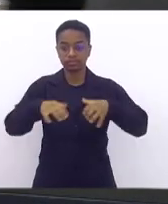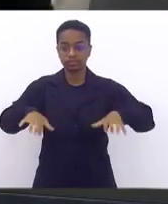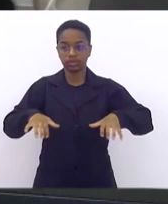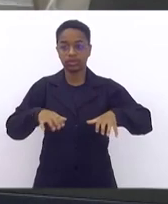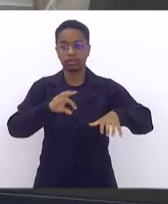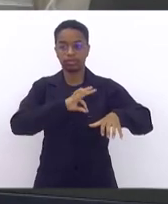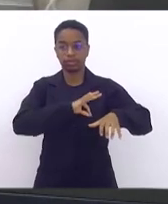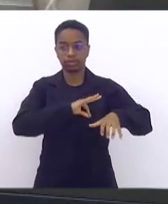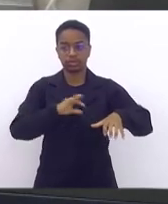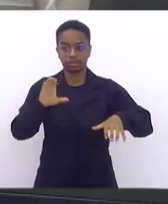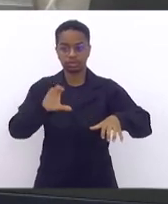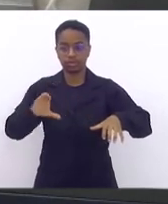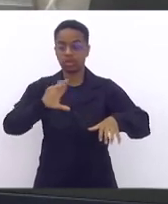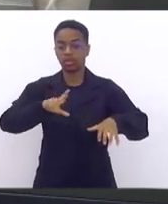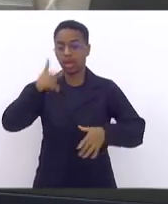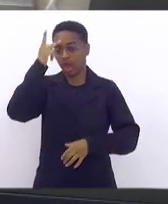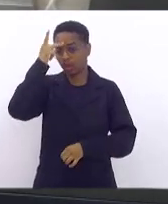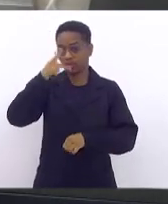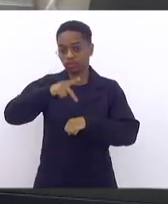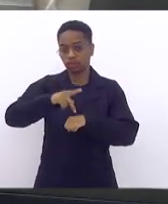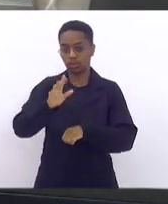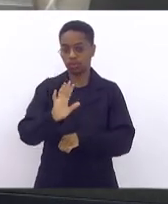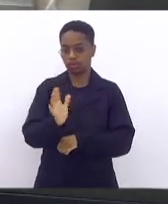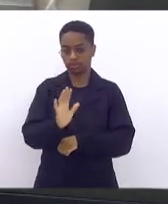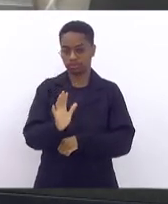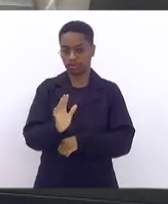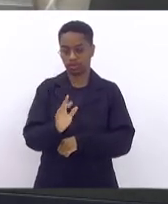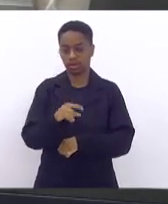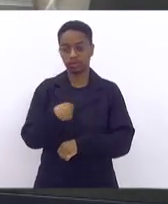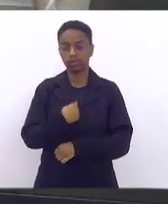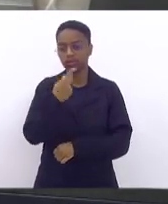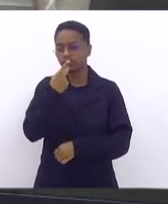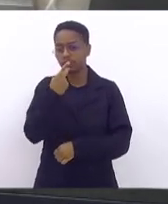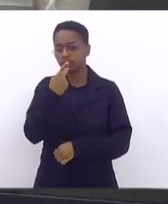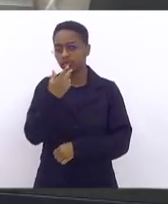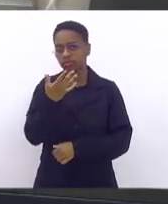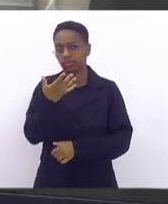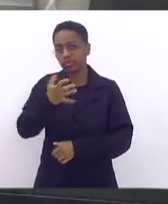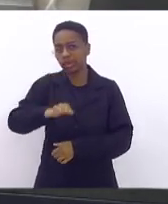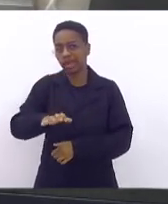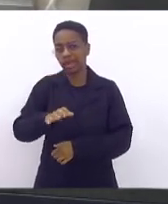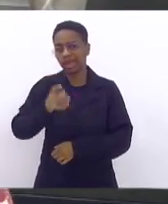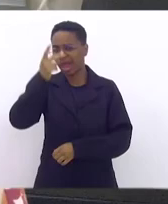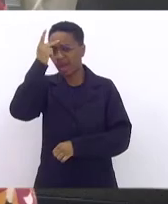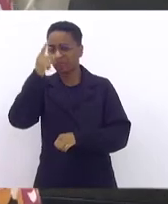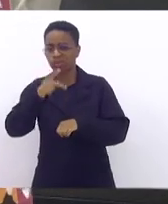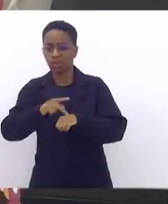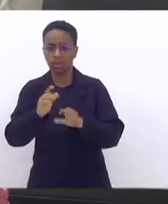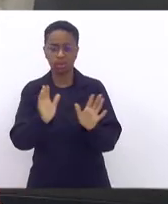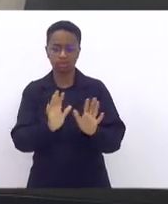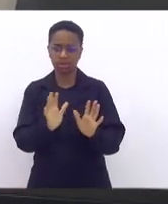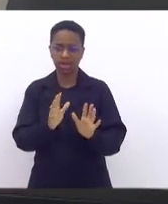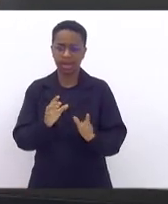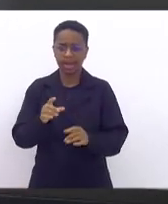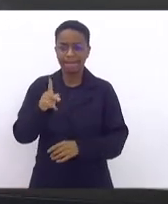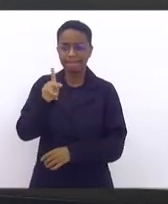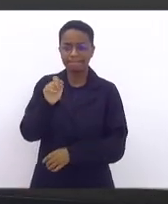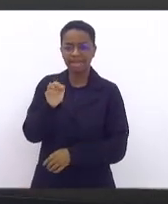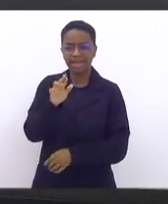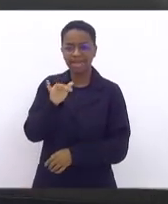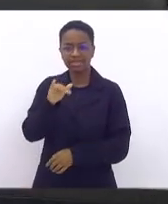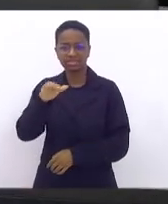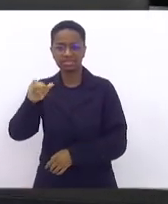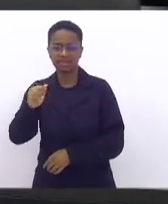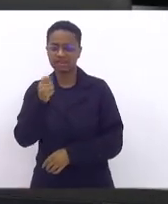a gente não fala autonomia, a gente não fala... a gente não quer ser autônomo, ninguém, a perícia não quer... Ah, nós